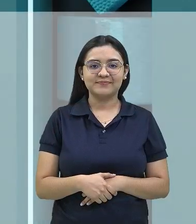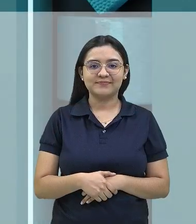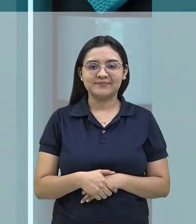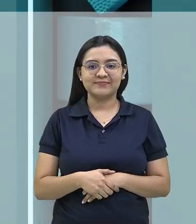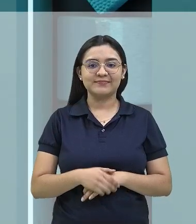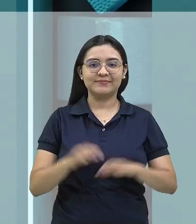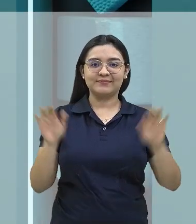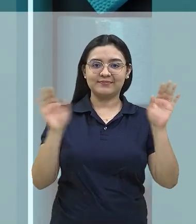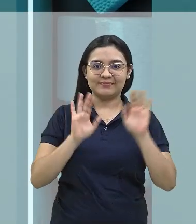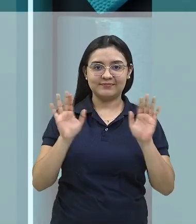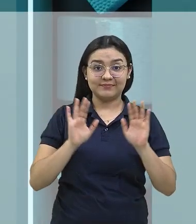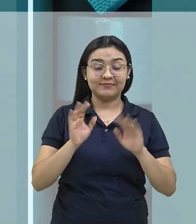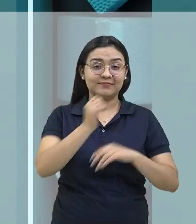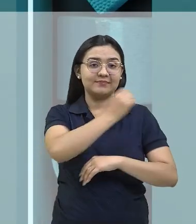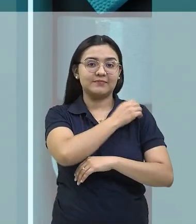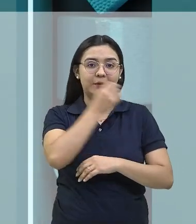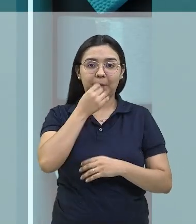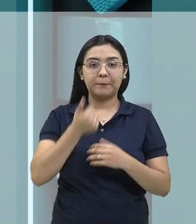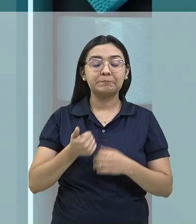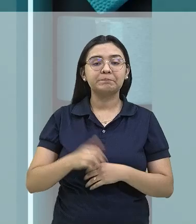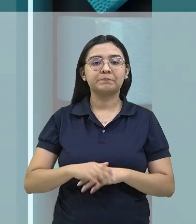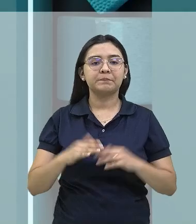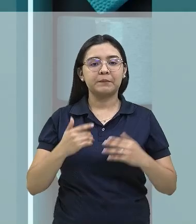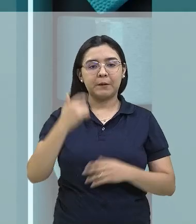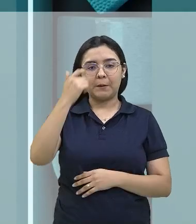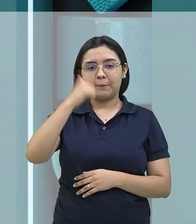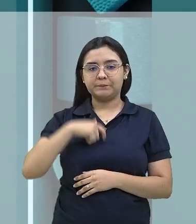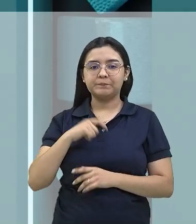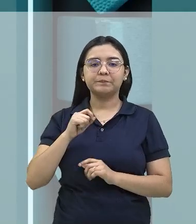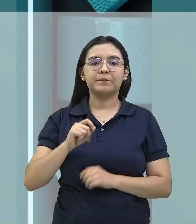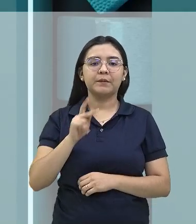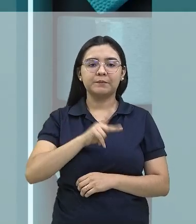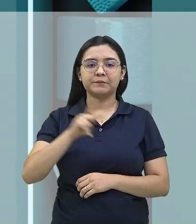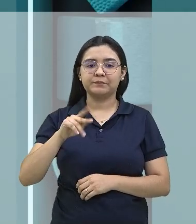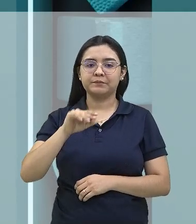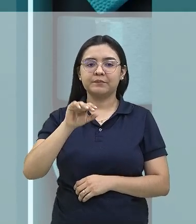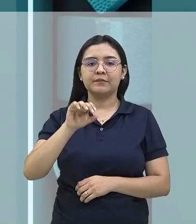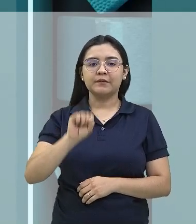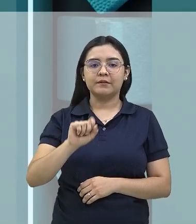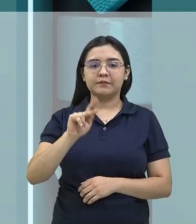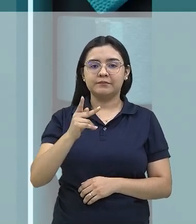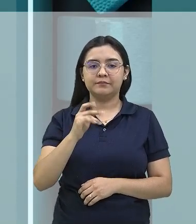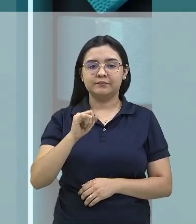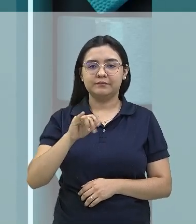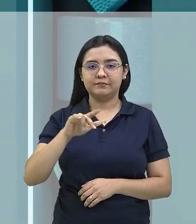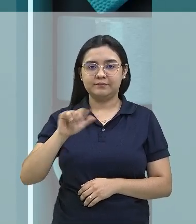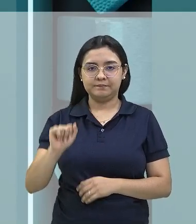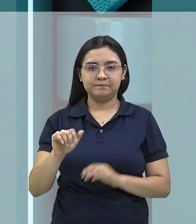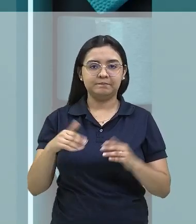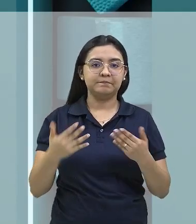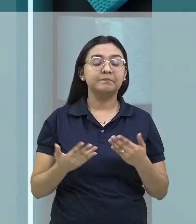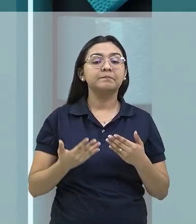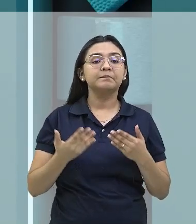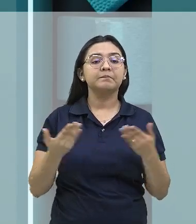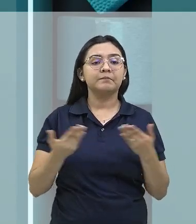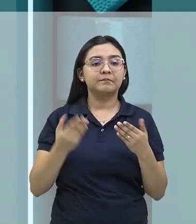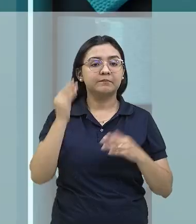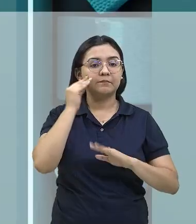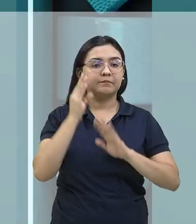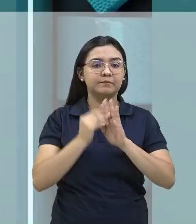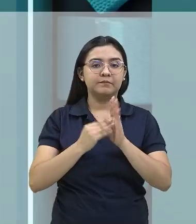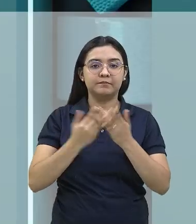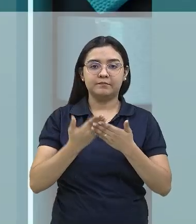Olá, alunos, tudo bem com vocês? Sou a professora Sheila Rodrigues, do componente de Língua Portuguesa. Vamos conhecer a nossa aula de